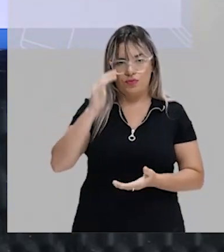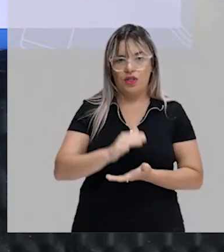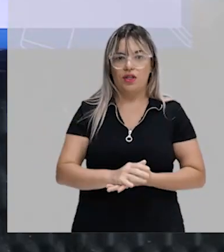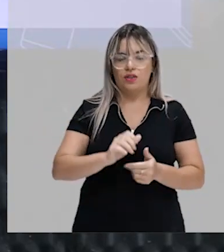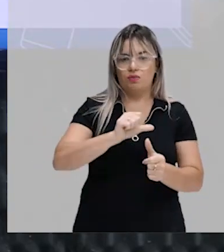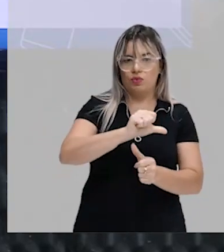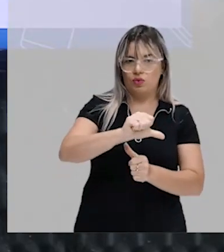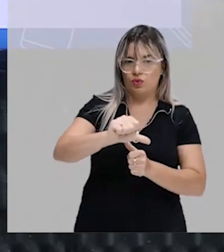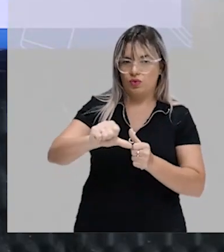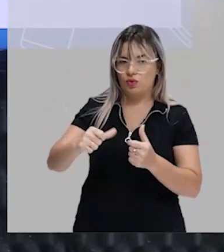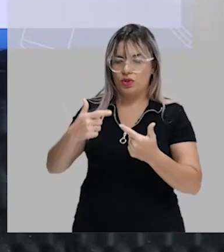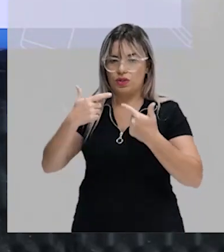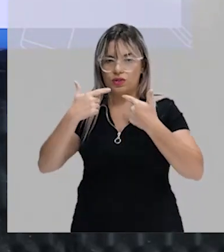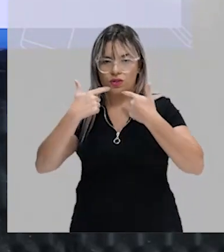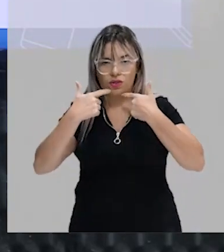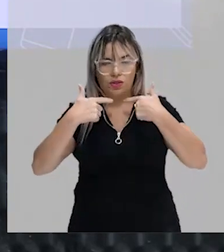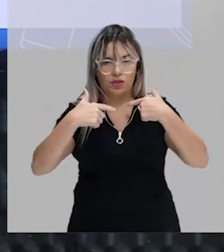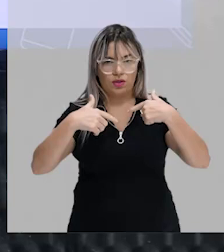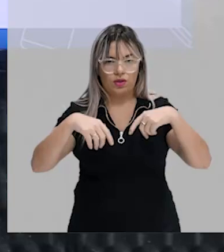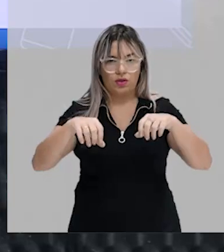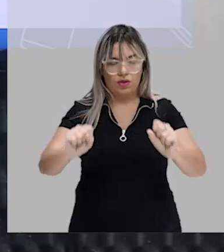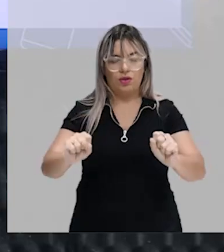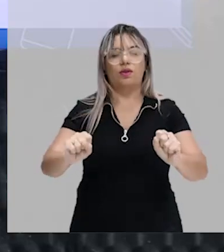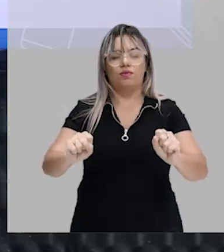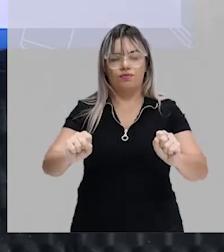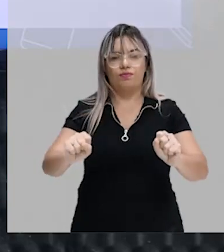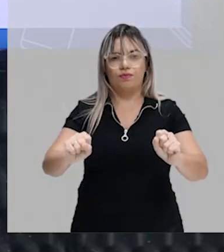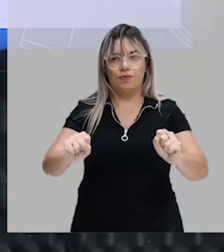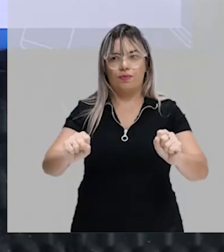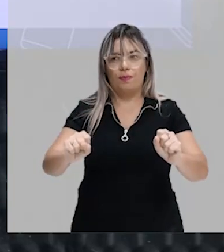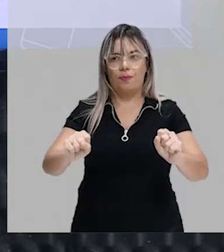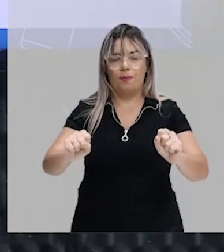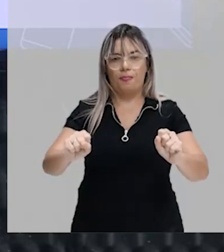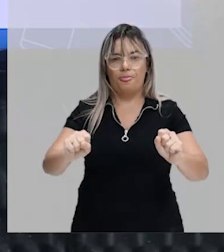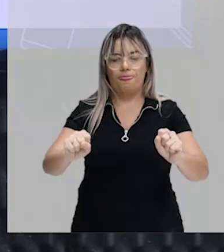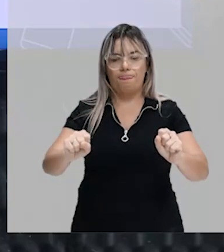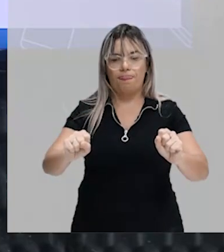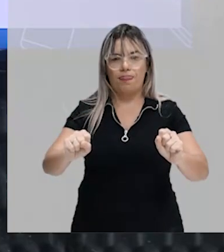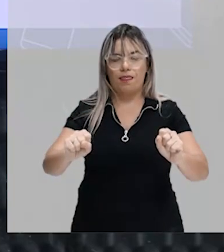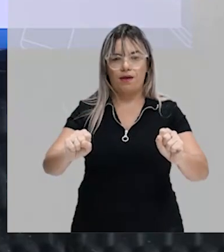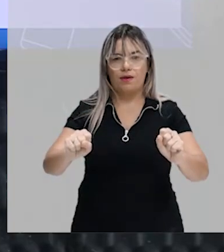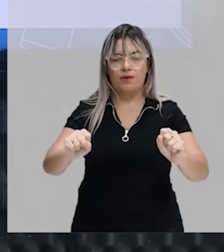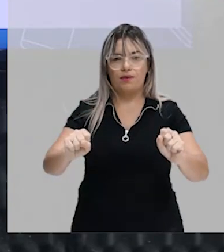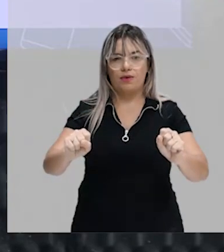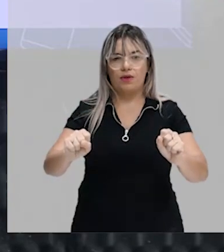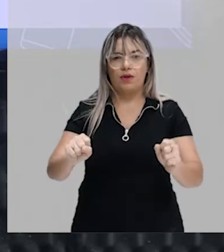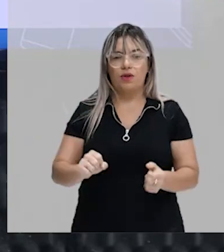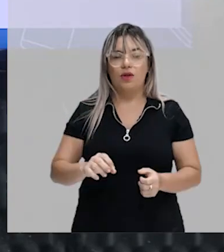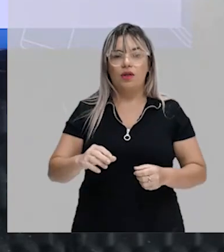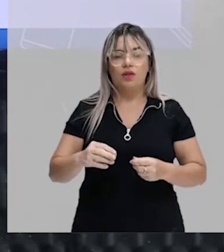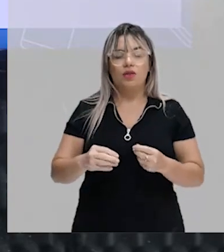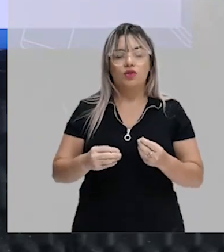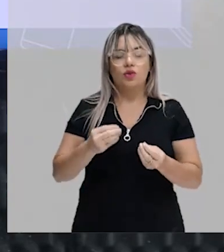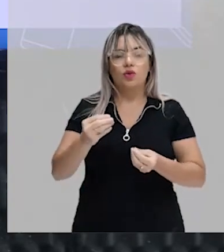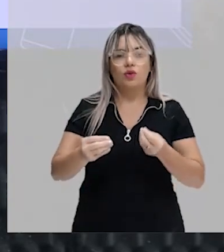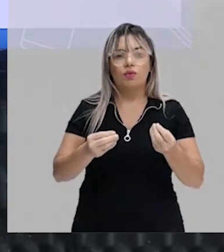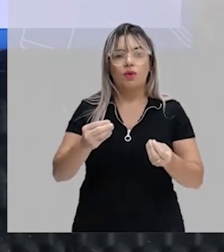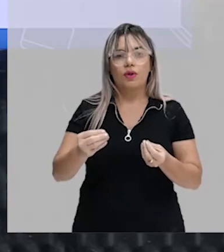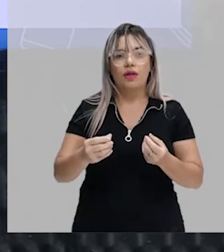linguística, que nos permite entender certas coisas de acordo com a região, tá bom?